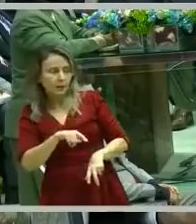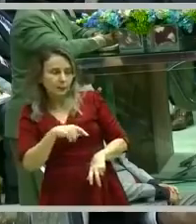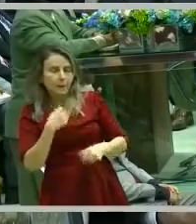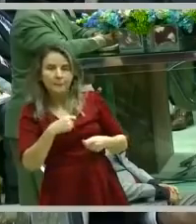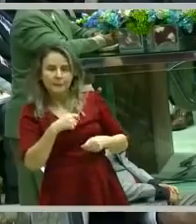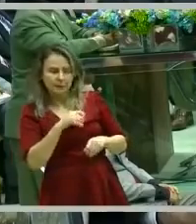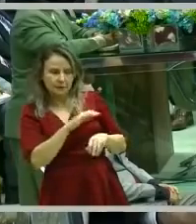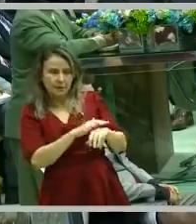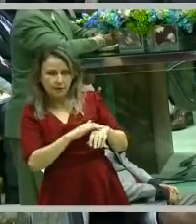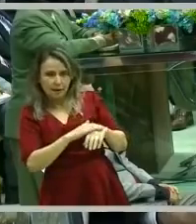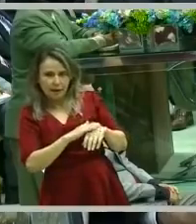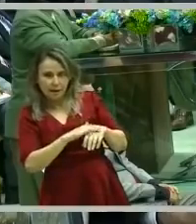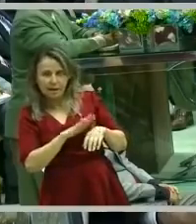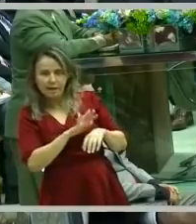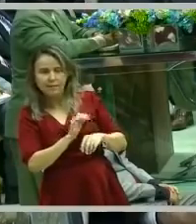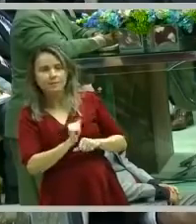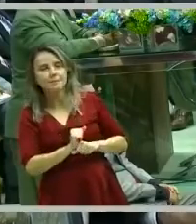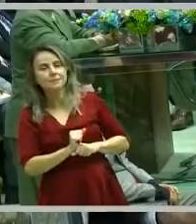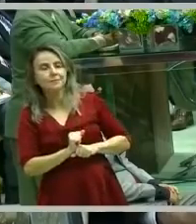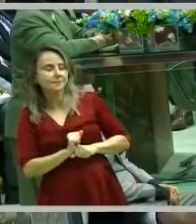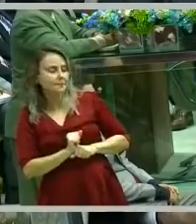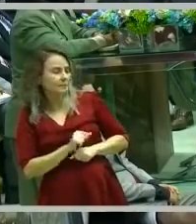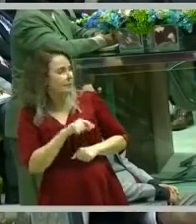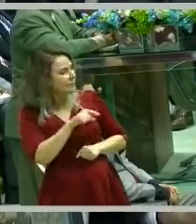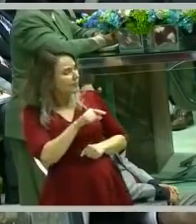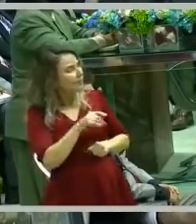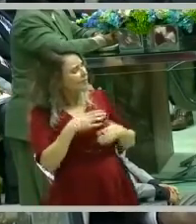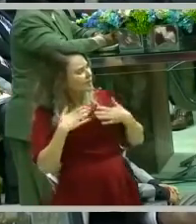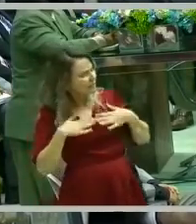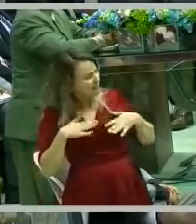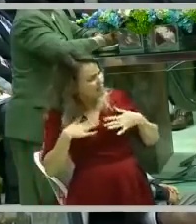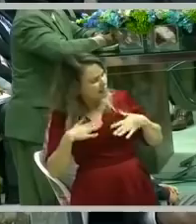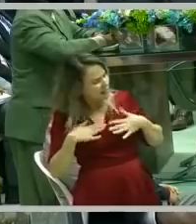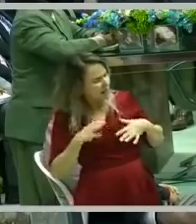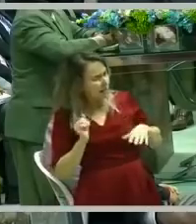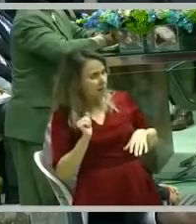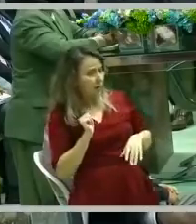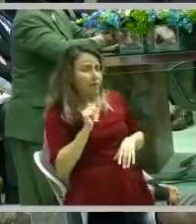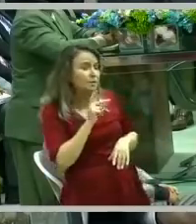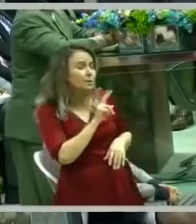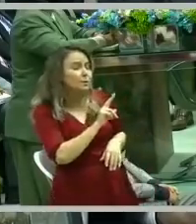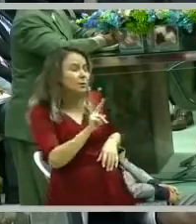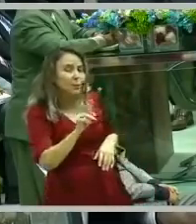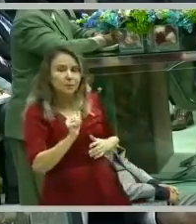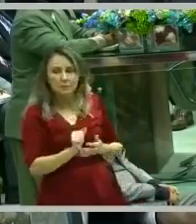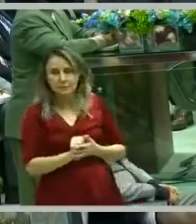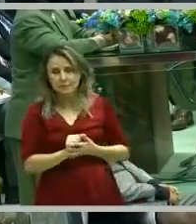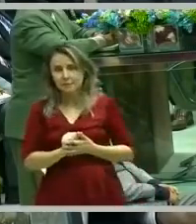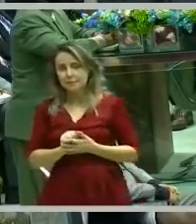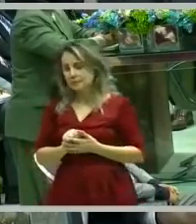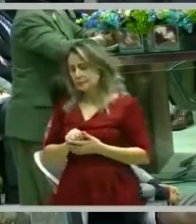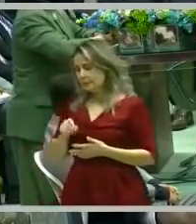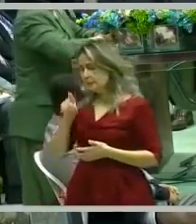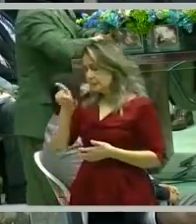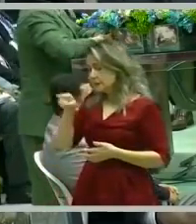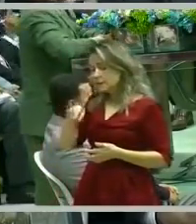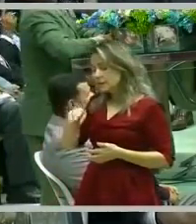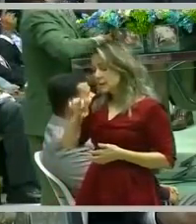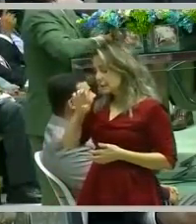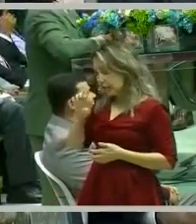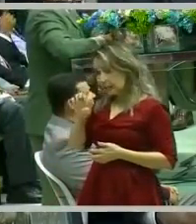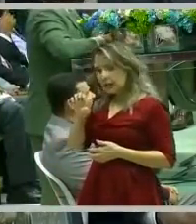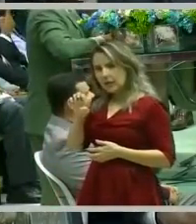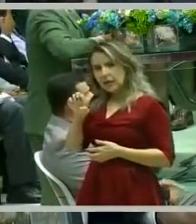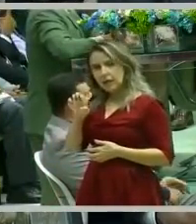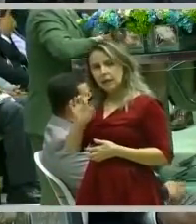meus pelucos. Aí disse, você, fique calmo. Como é seu nome? Ele disse, meu nome é Zé.